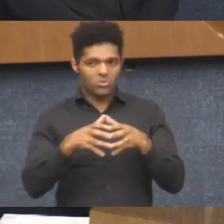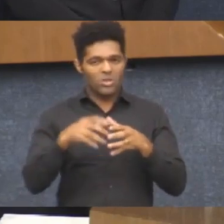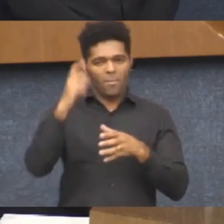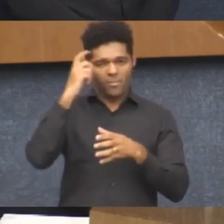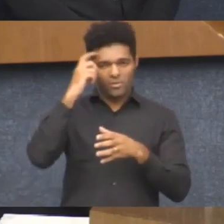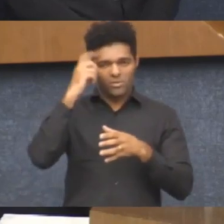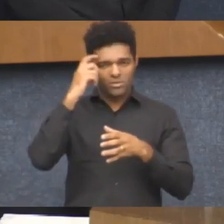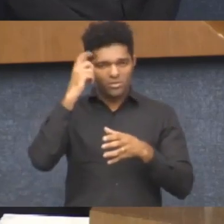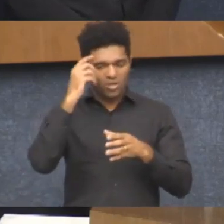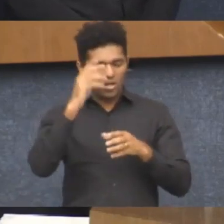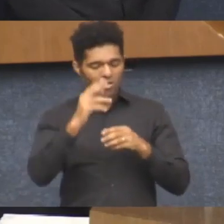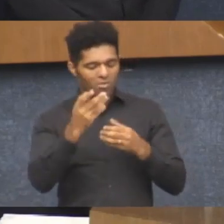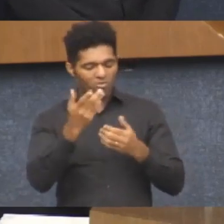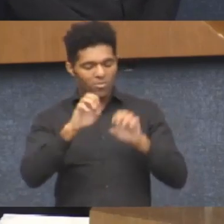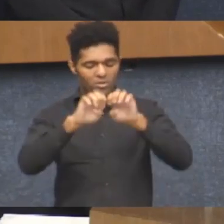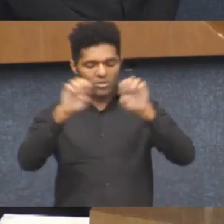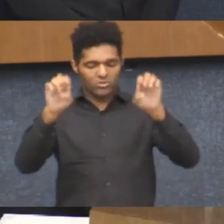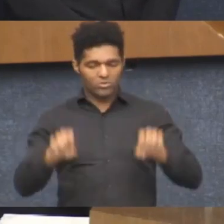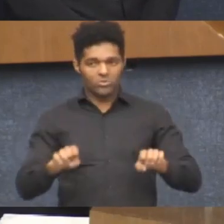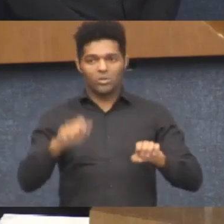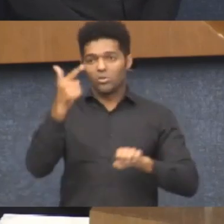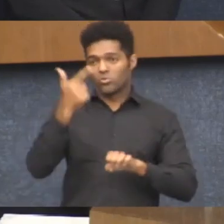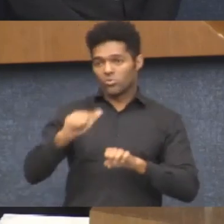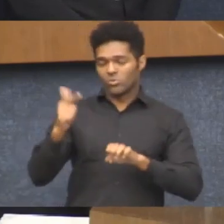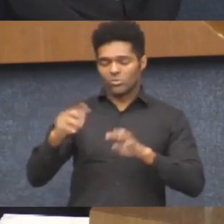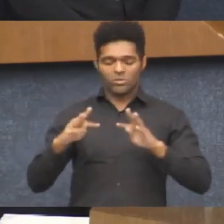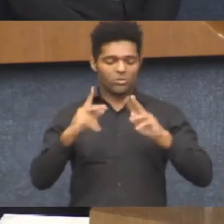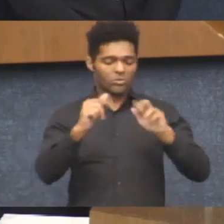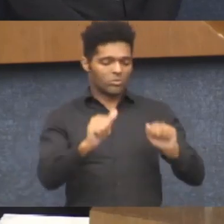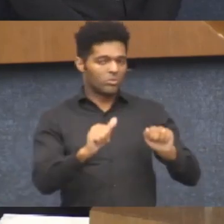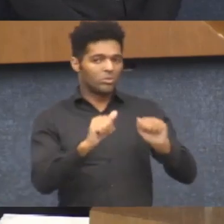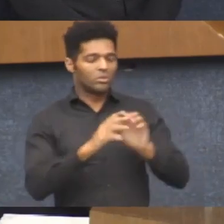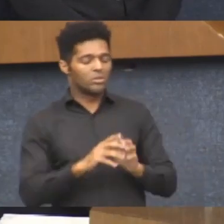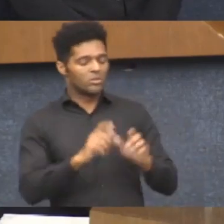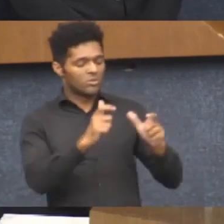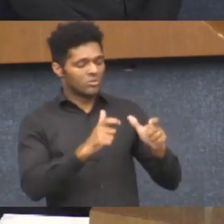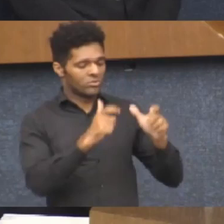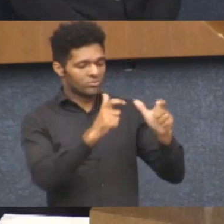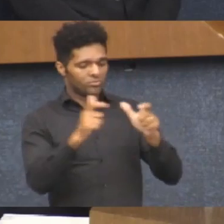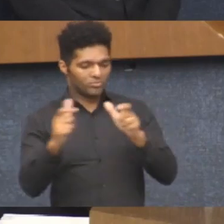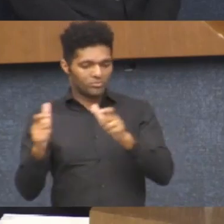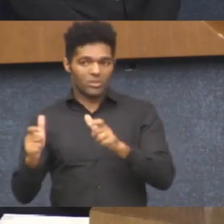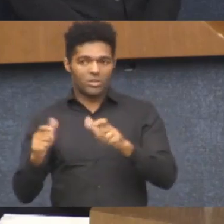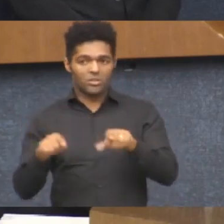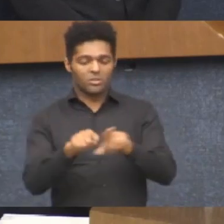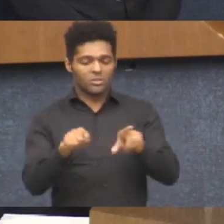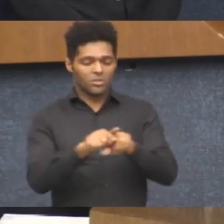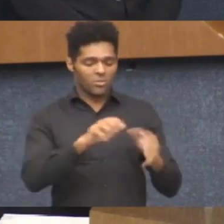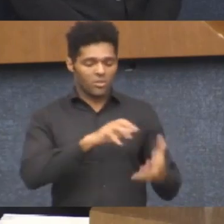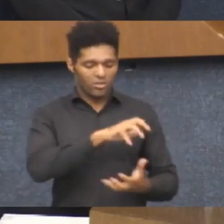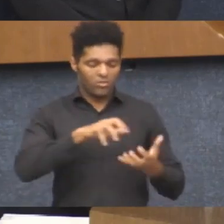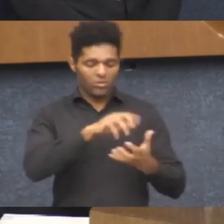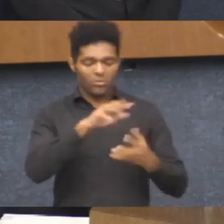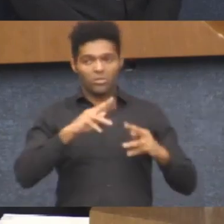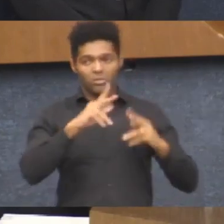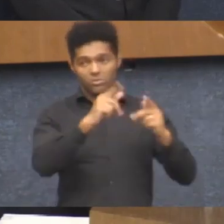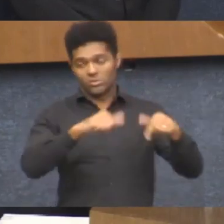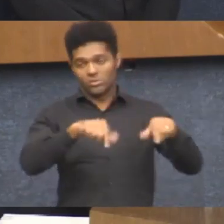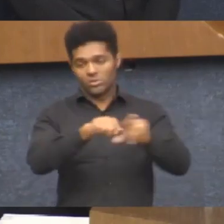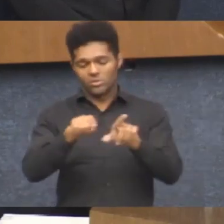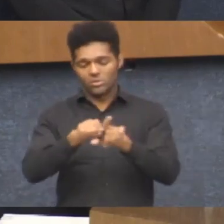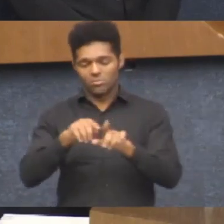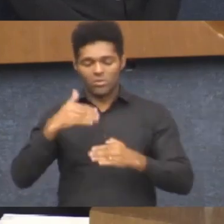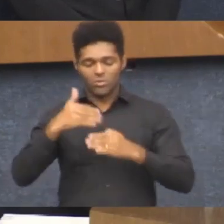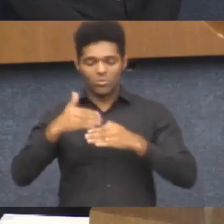várias estavam fora do território, na verdade, né? E reformar todas, assim, basicamente, e